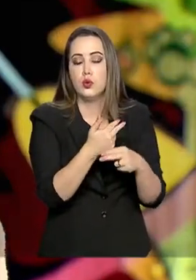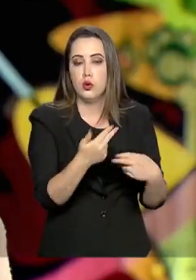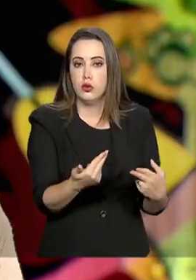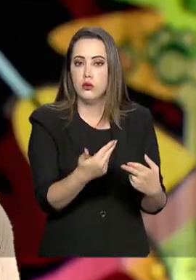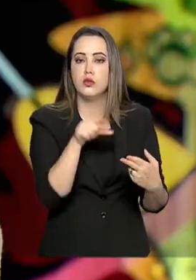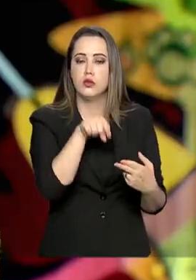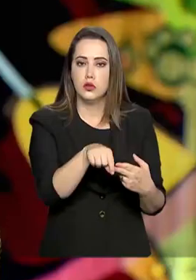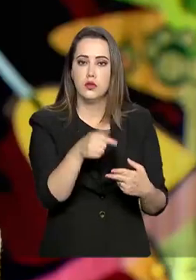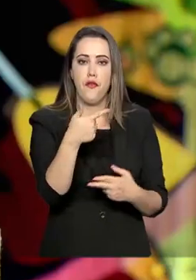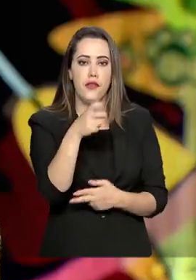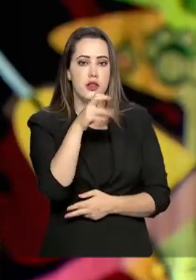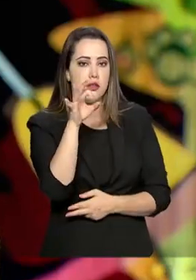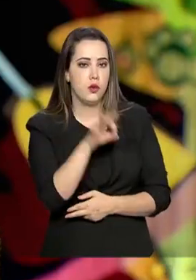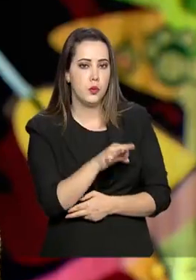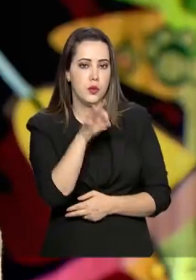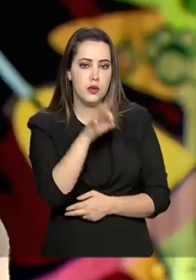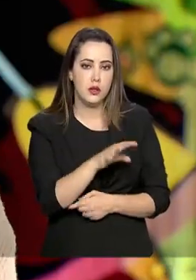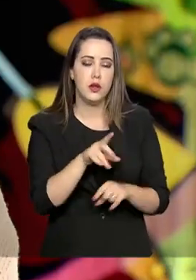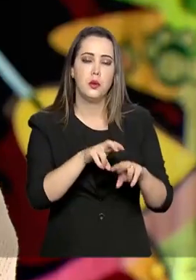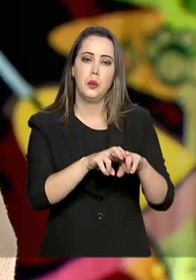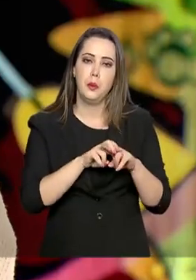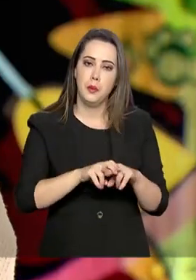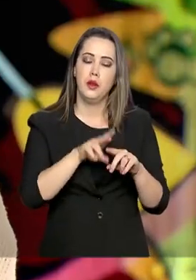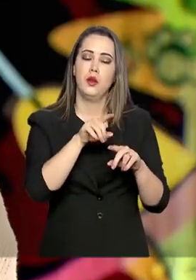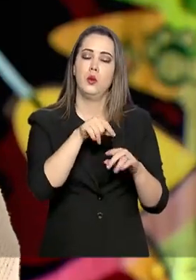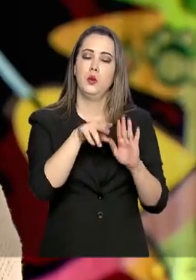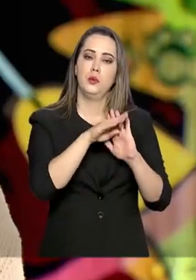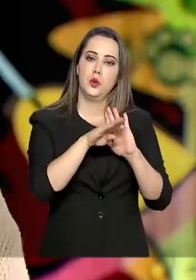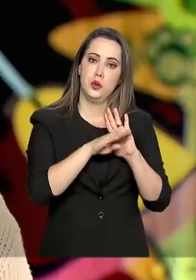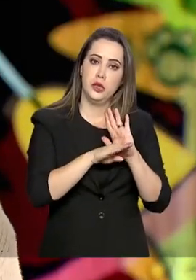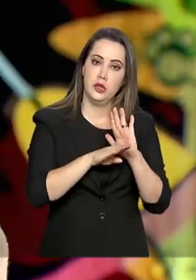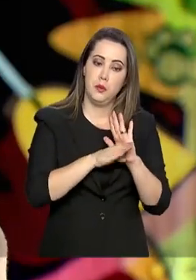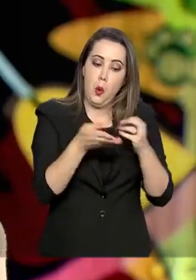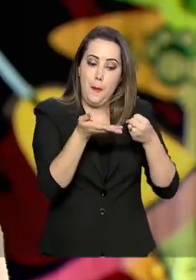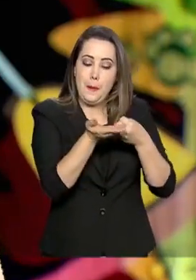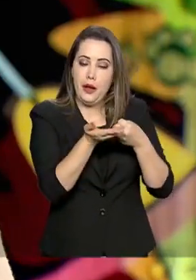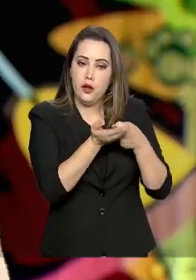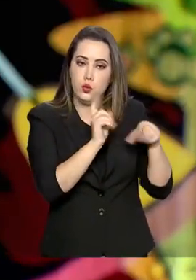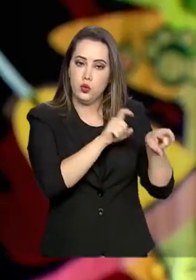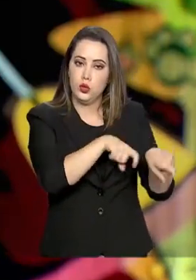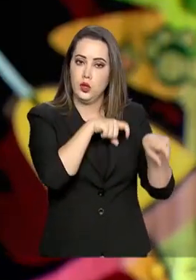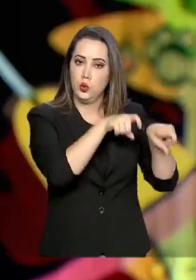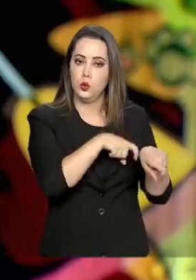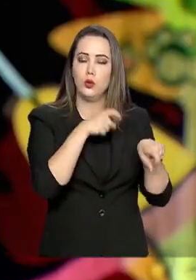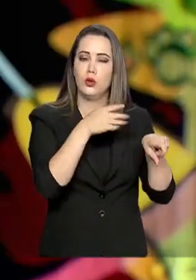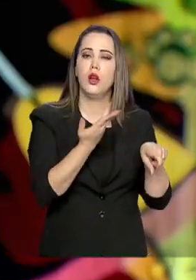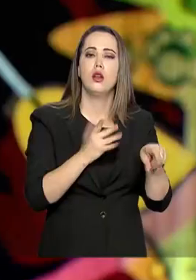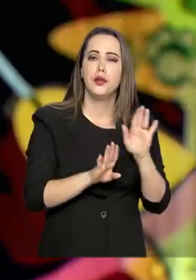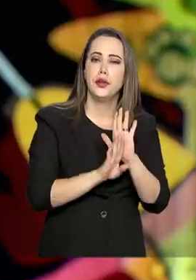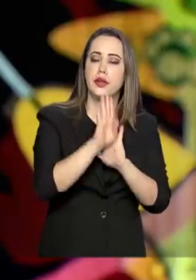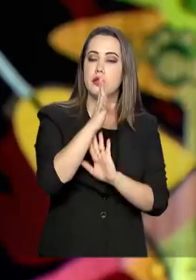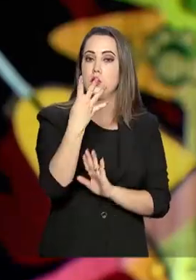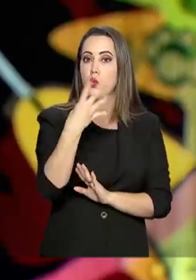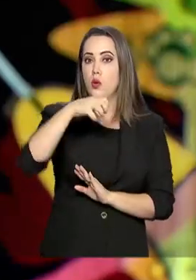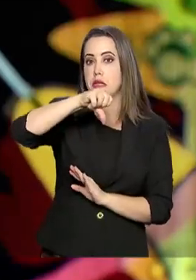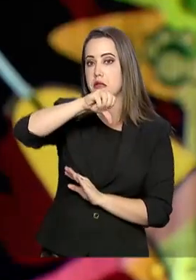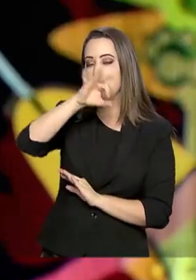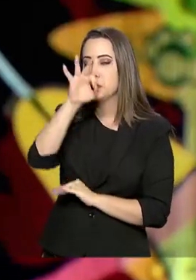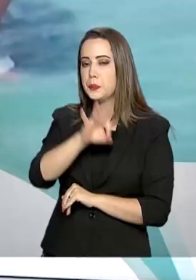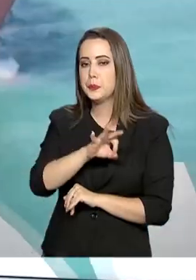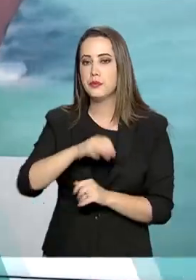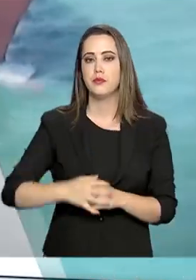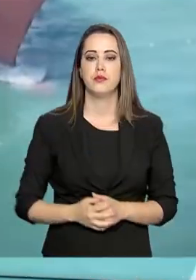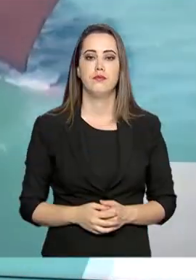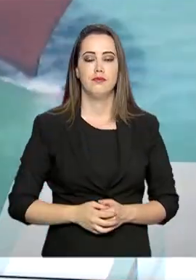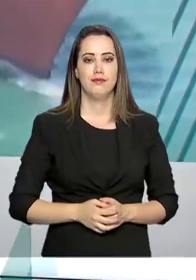sendo que a parte tomada por meio do Programa Nacional de Apoio ao Médio Produtor Rural teve um crescimento de 49%.